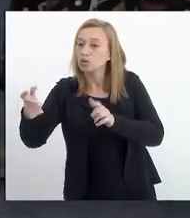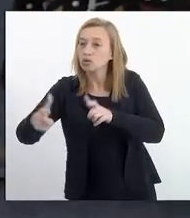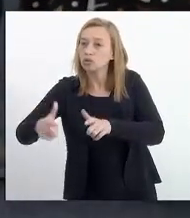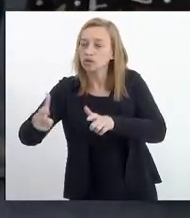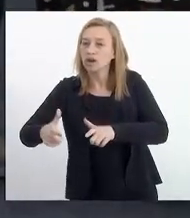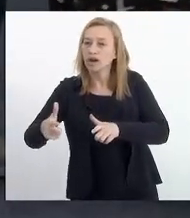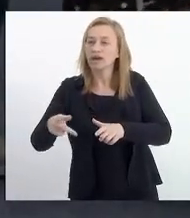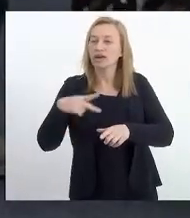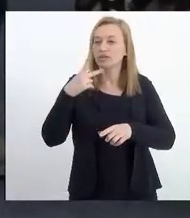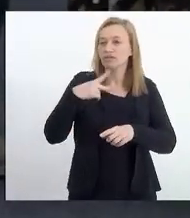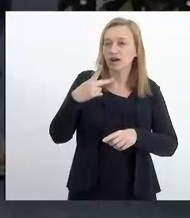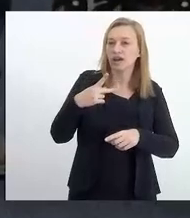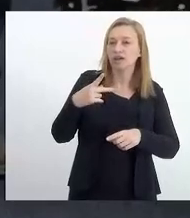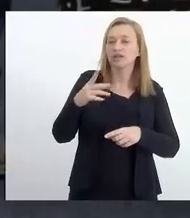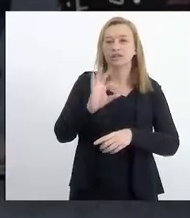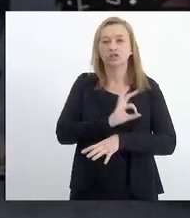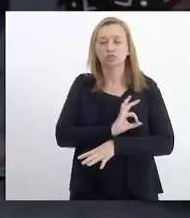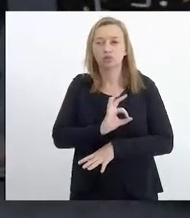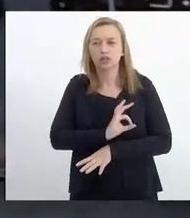das polícias e etc.